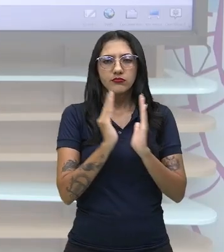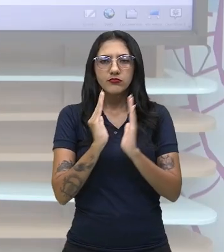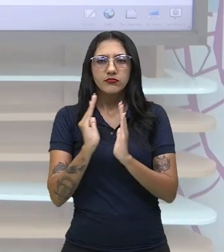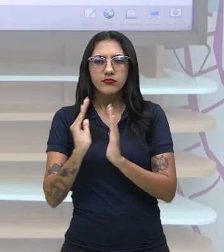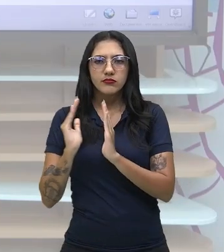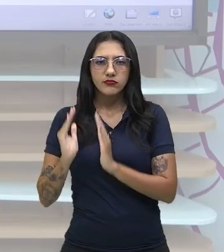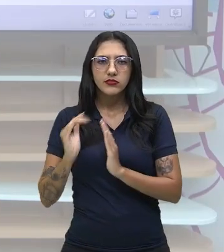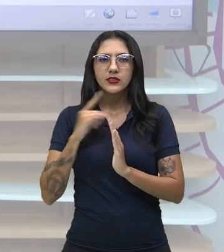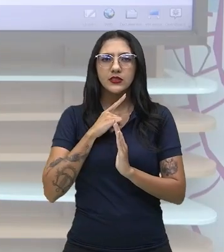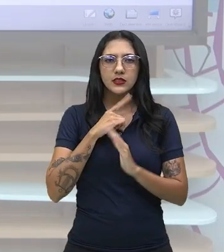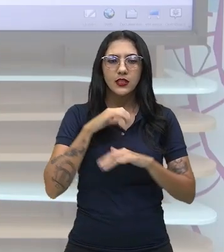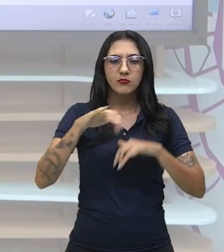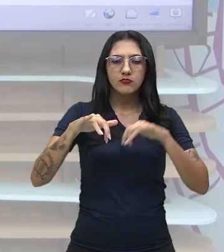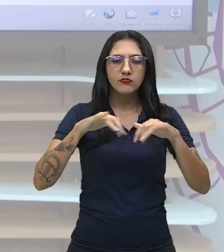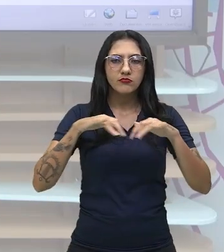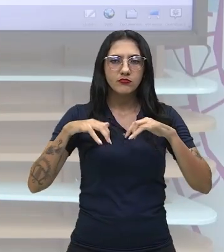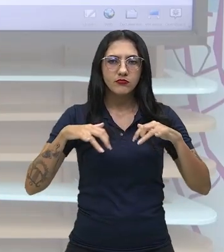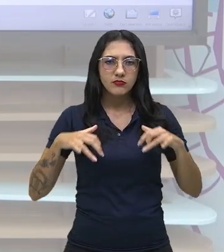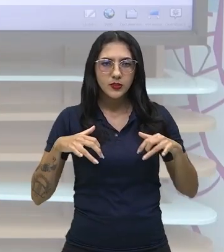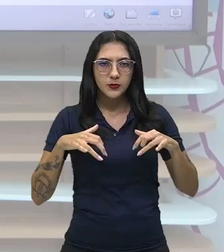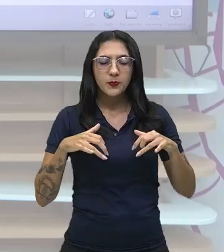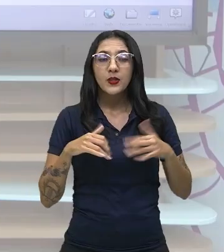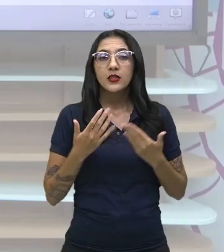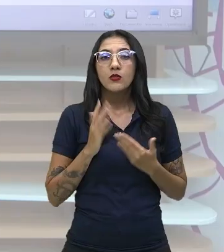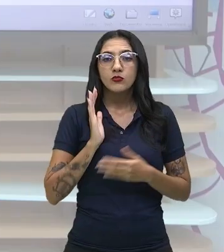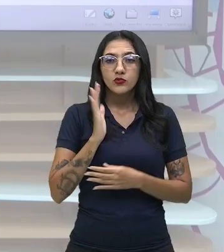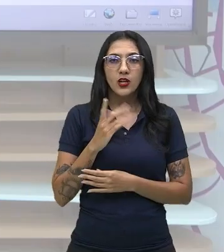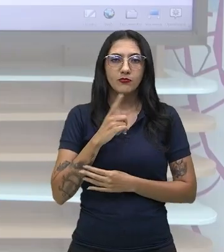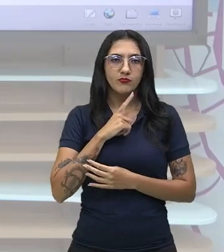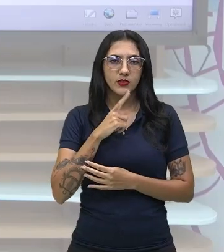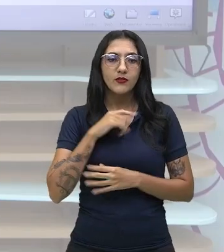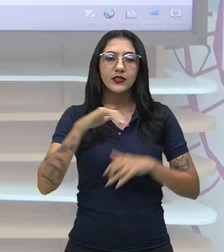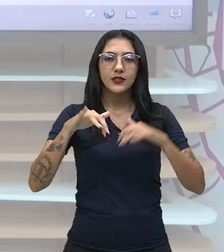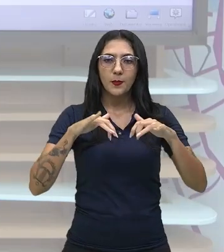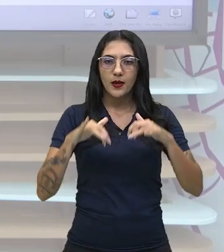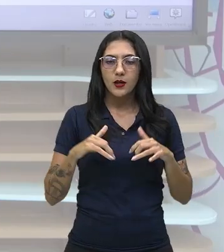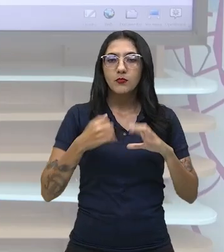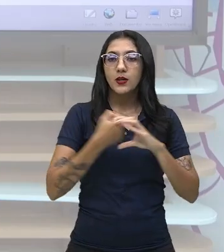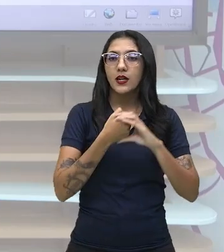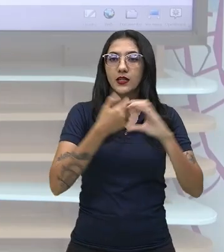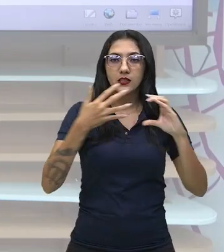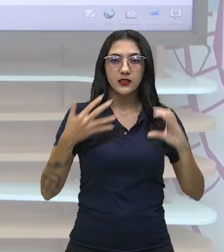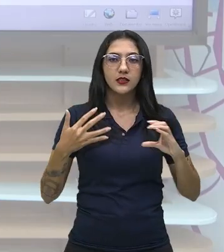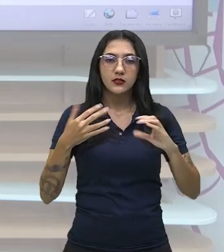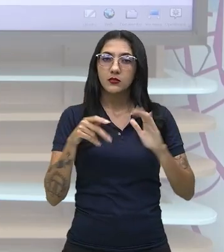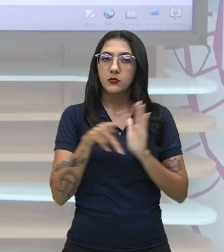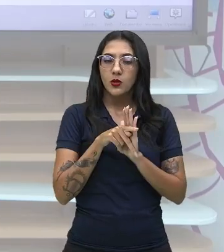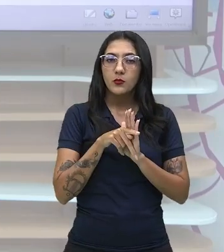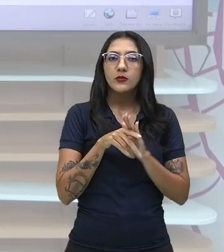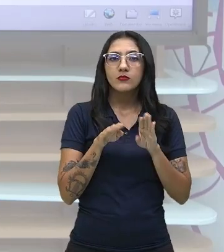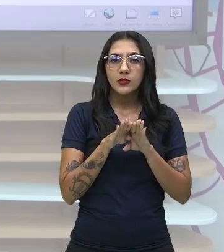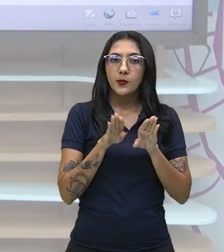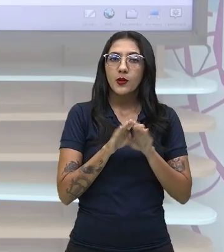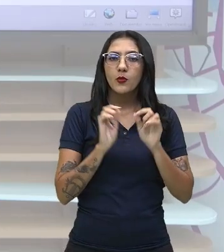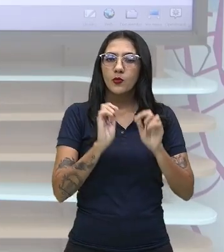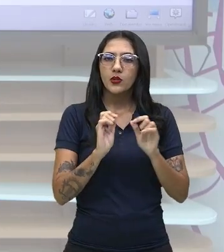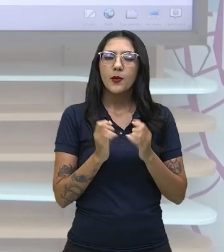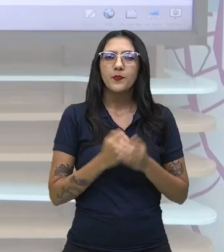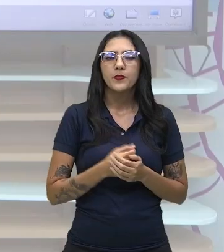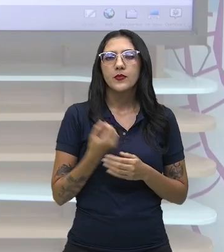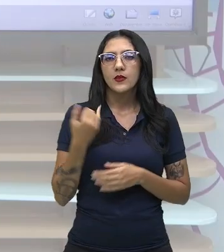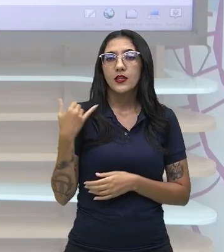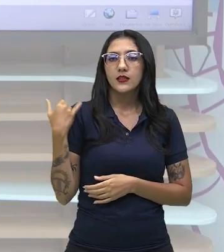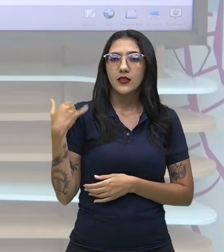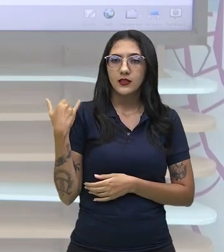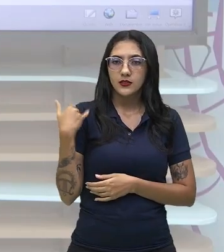a sala em grupos. Então, eu dividi de acordo com um aspecto em comum, que foi ali o grupo de idade,